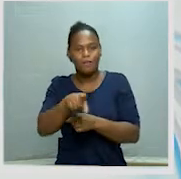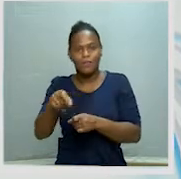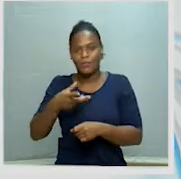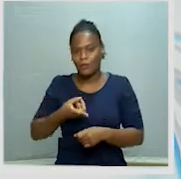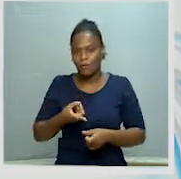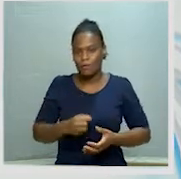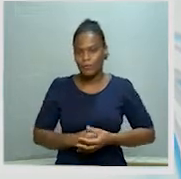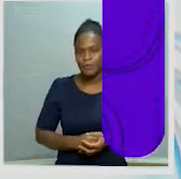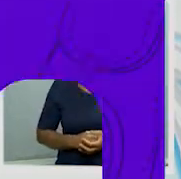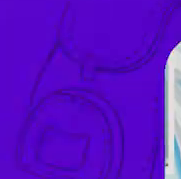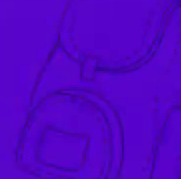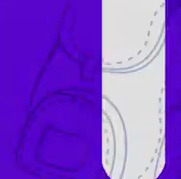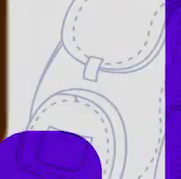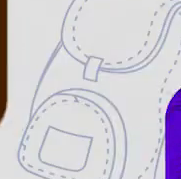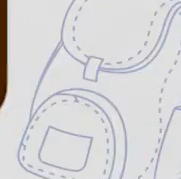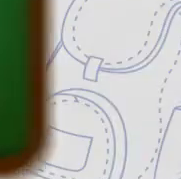Covid-19.